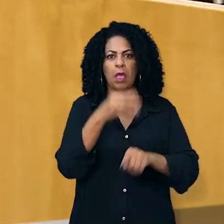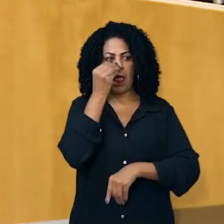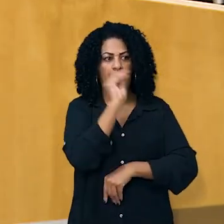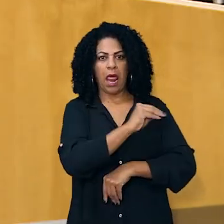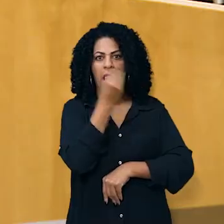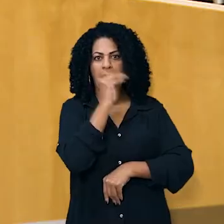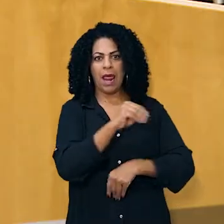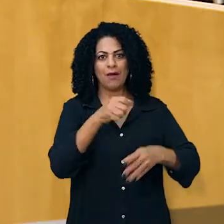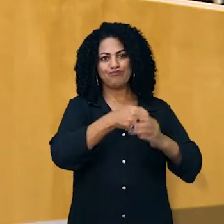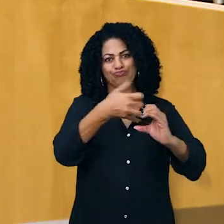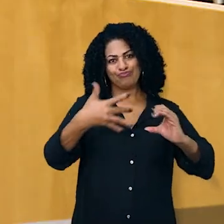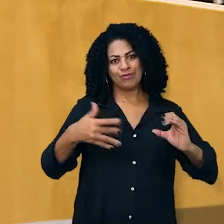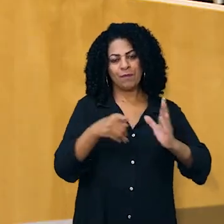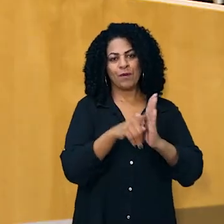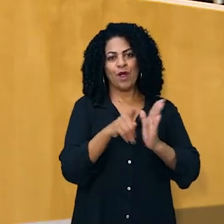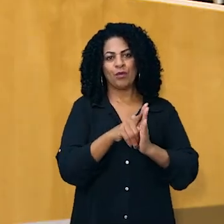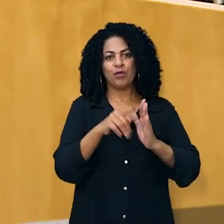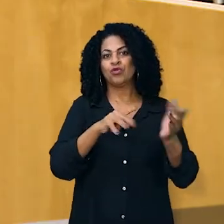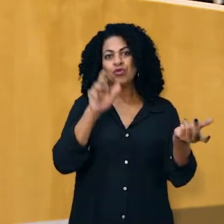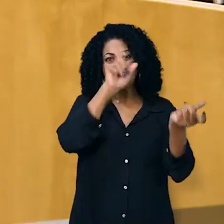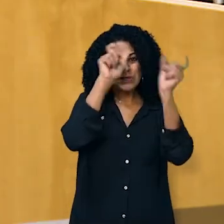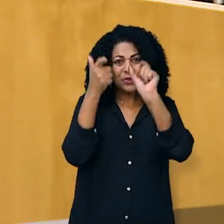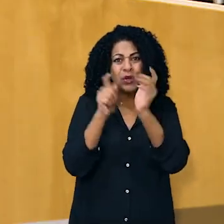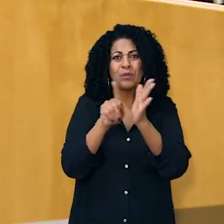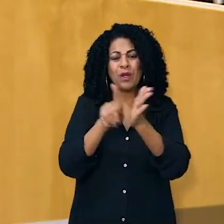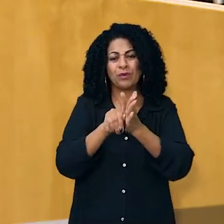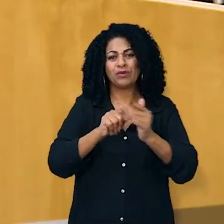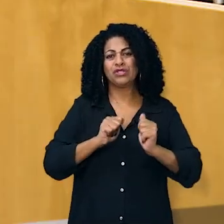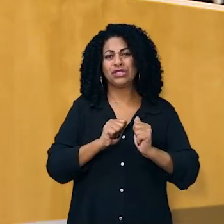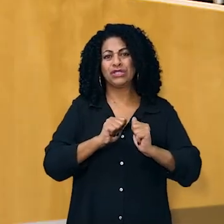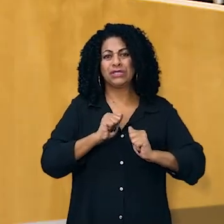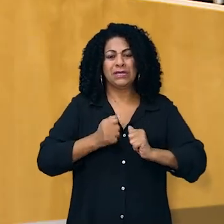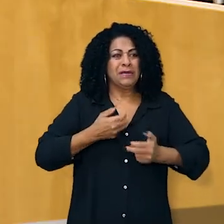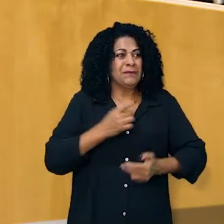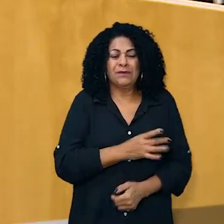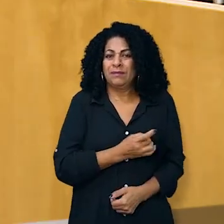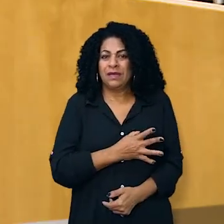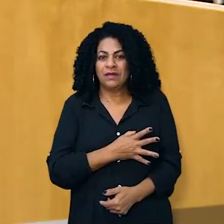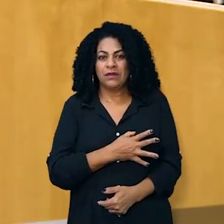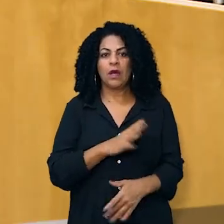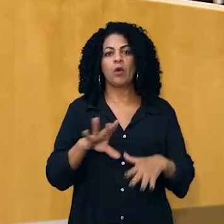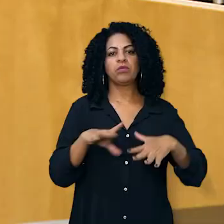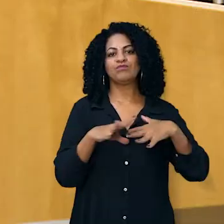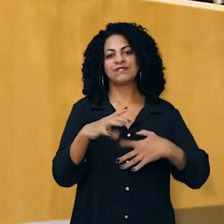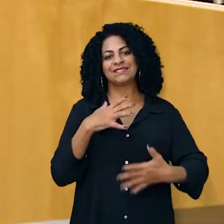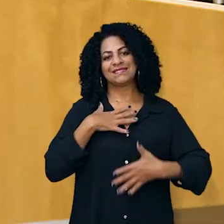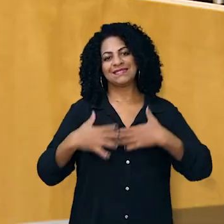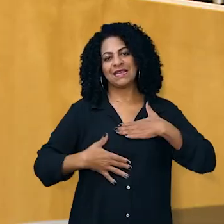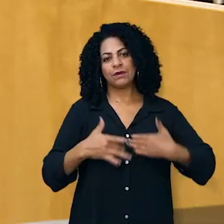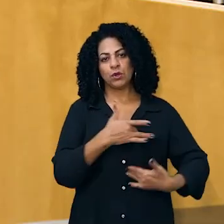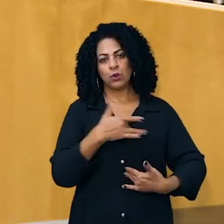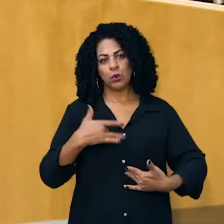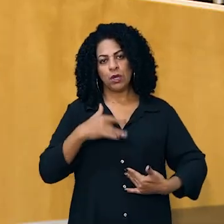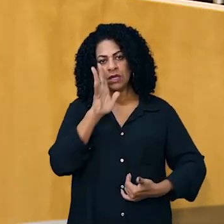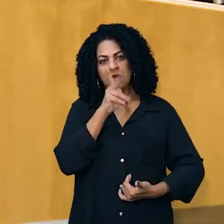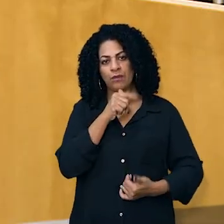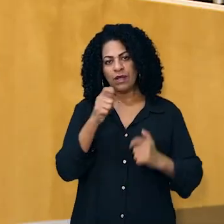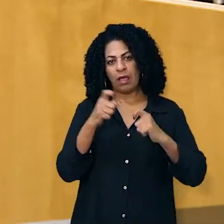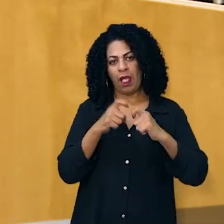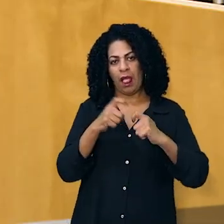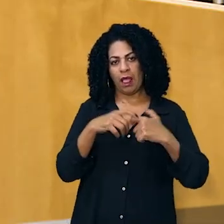as características do transtorno de pânico e as dificuldades do sistema de saúde, como demora no atendimento médico